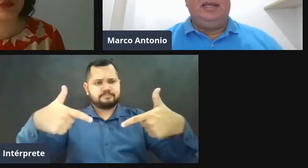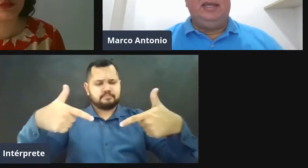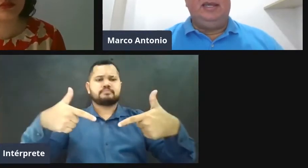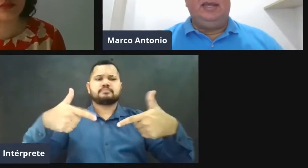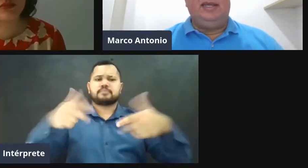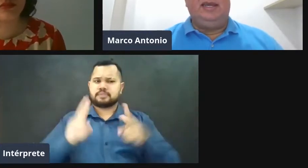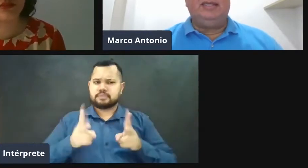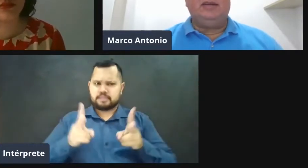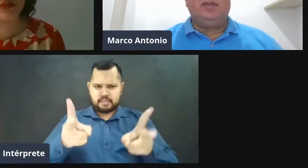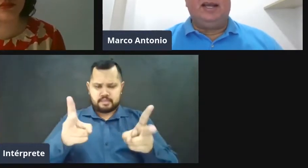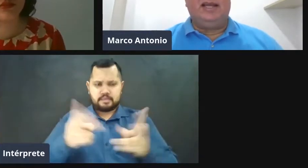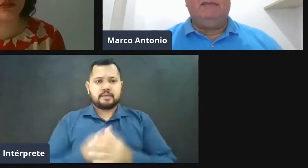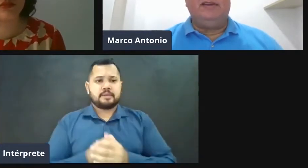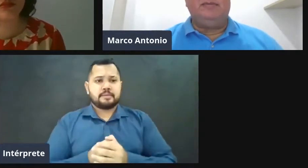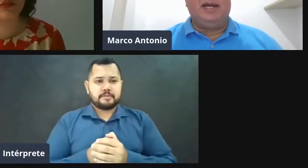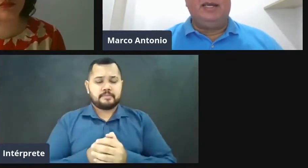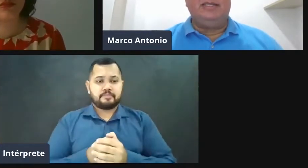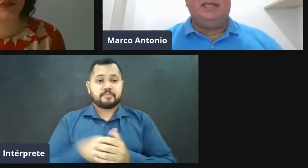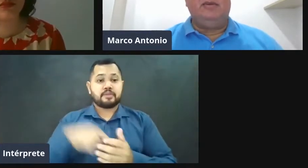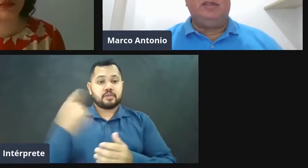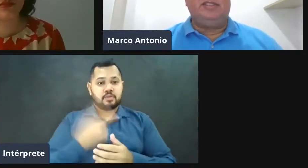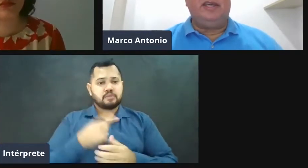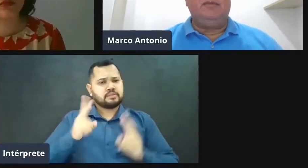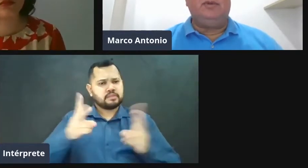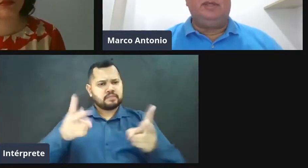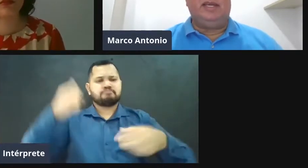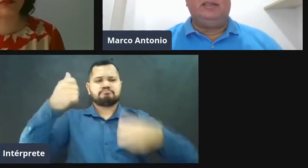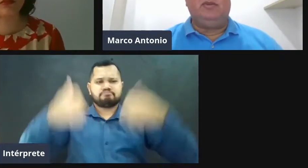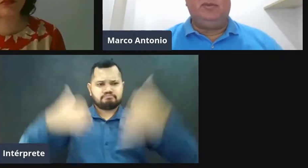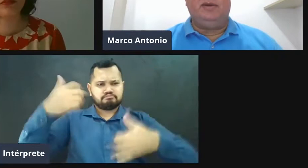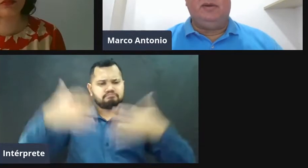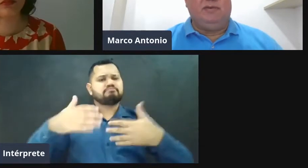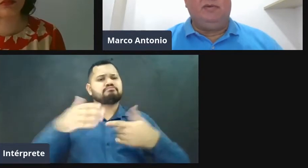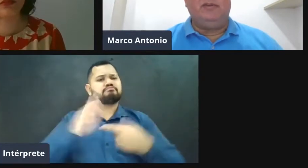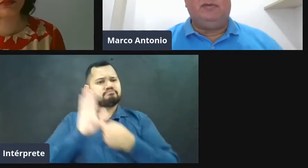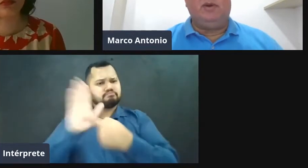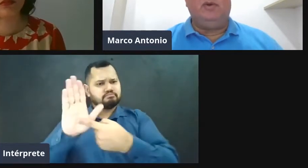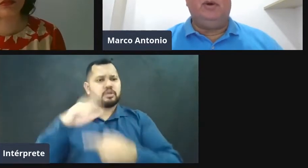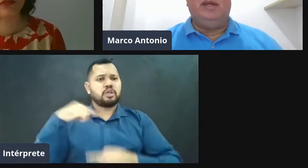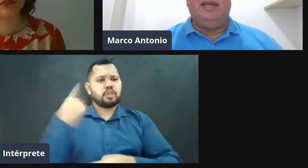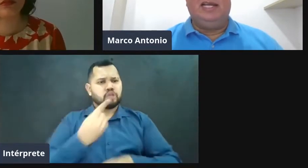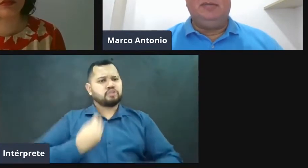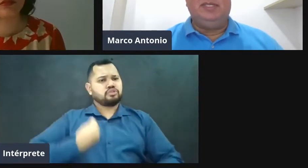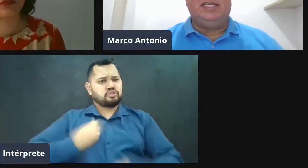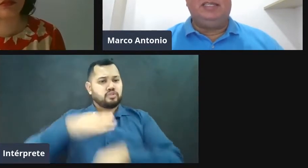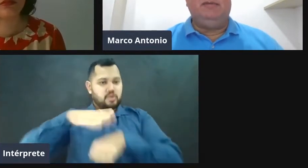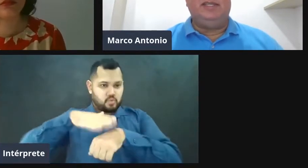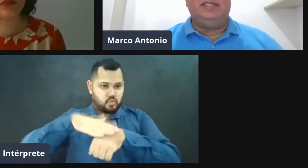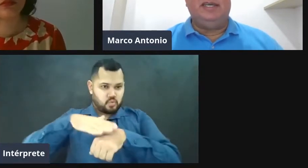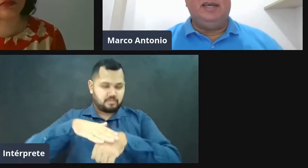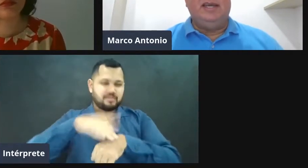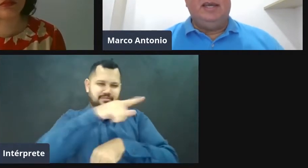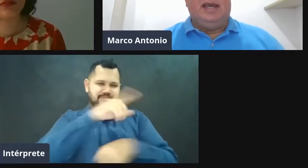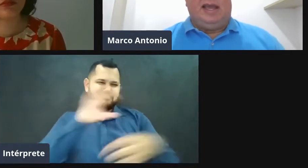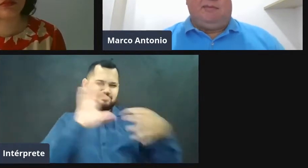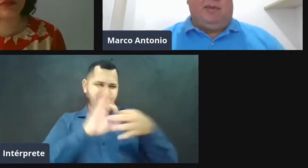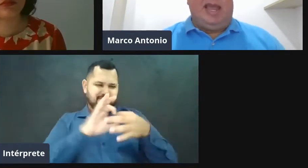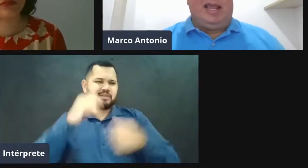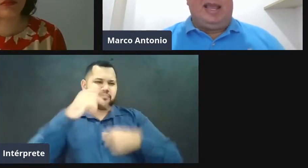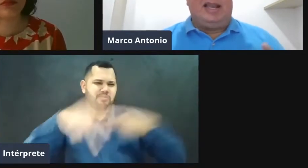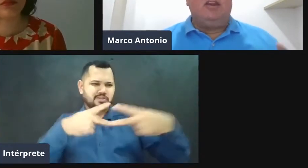A gente tem que ressaltar cada vez mais que nós temos essa autonomia, como você falou, administrativa e